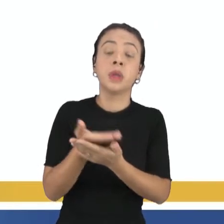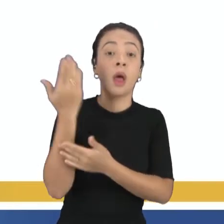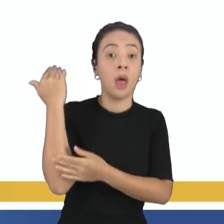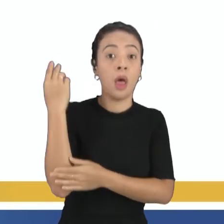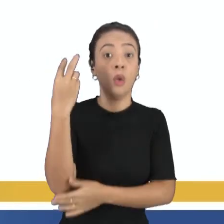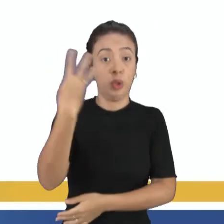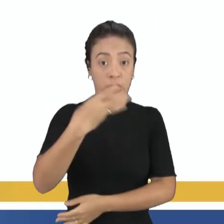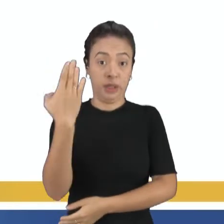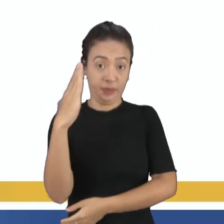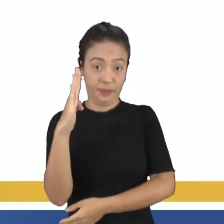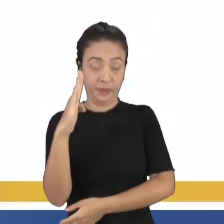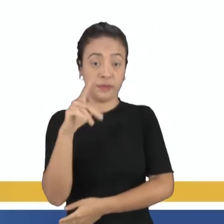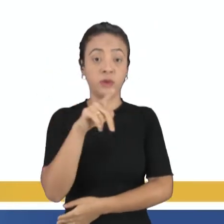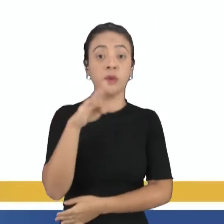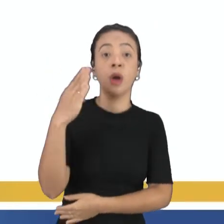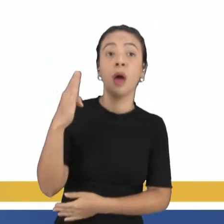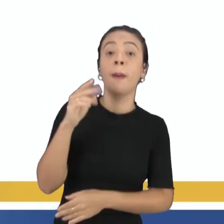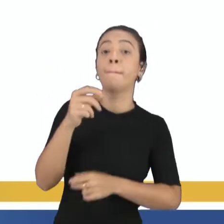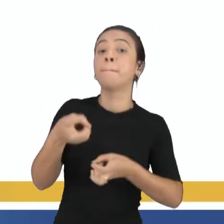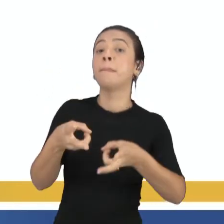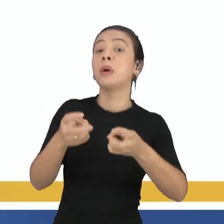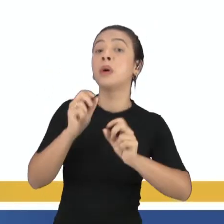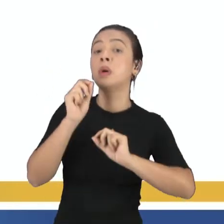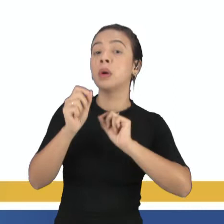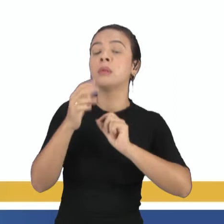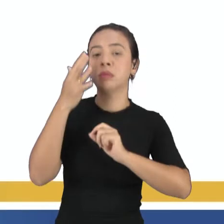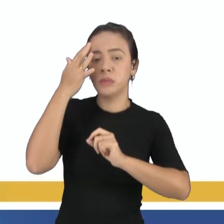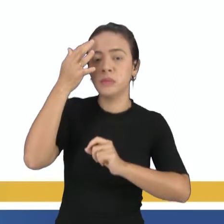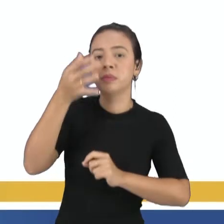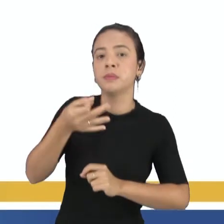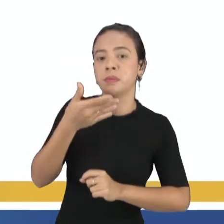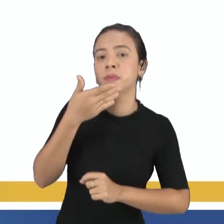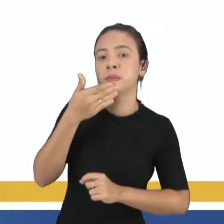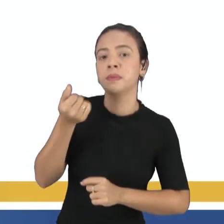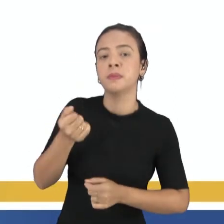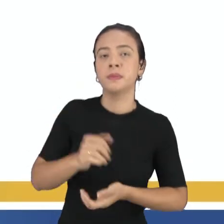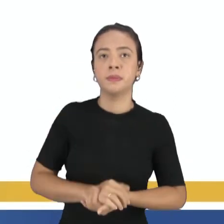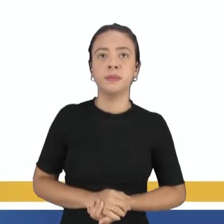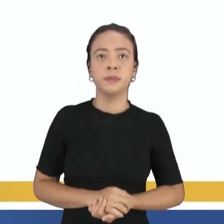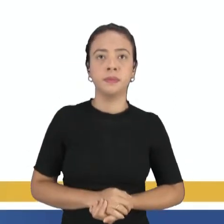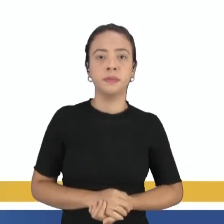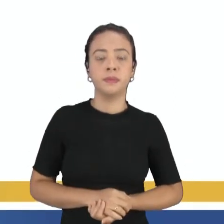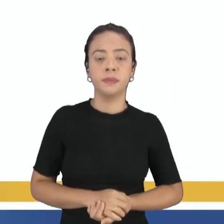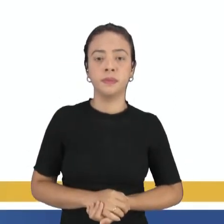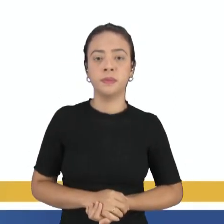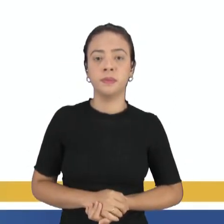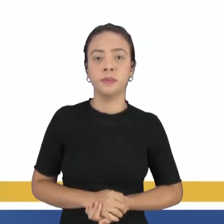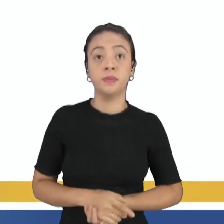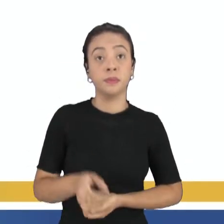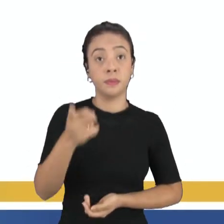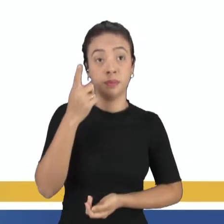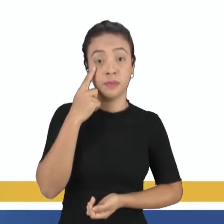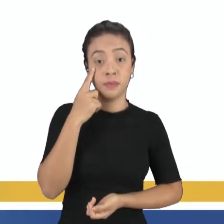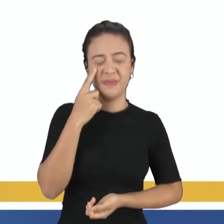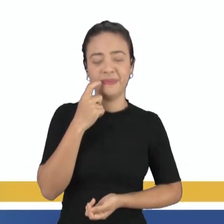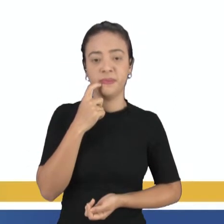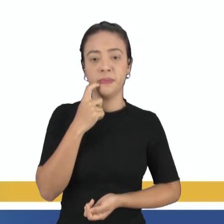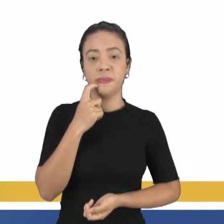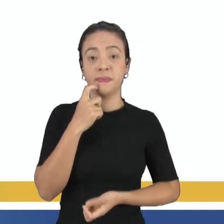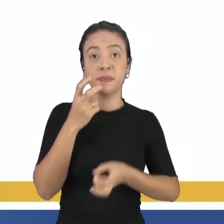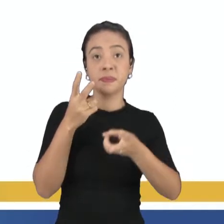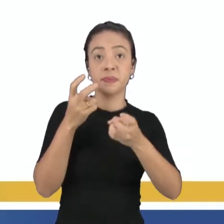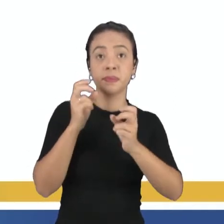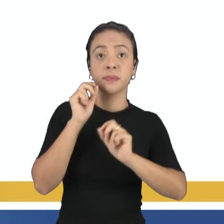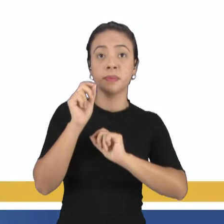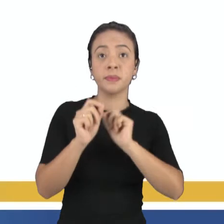terceiro bimestre, você vai estar entendendo e resolvendo essa questão corretamente. Lembrando, né,